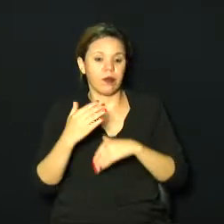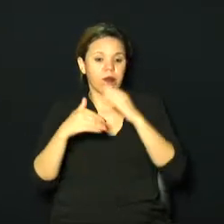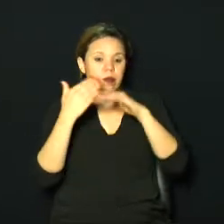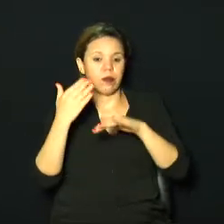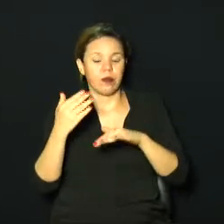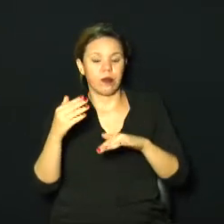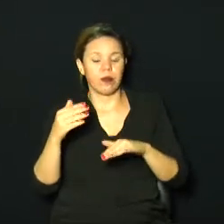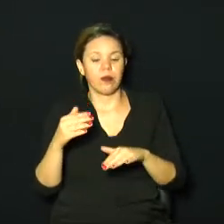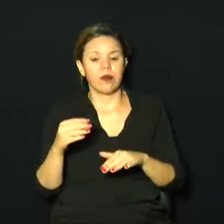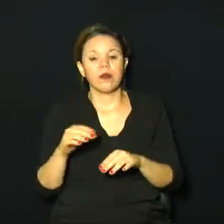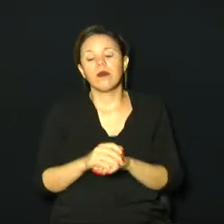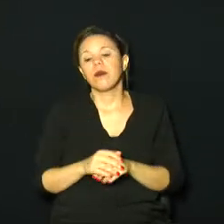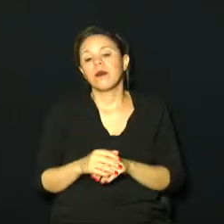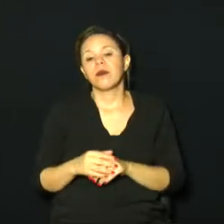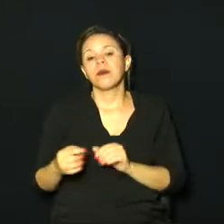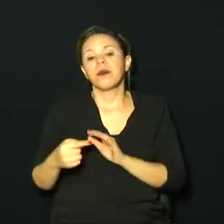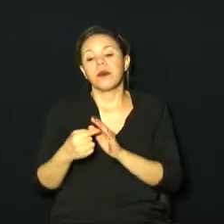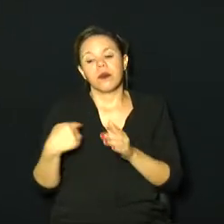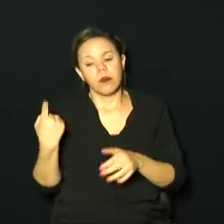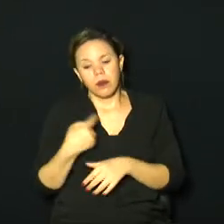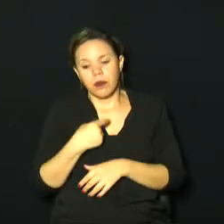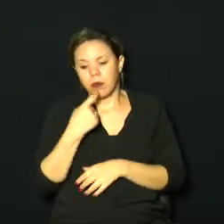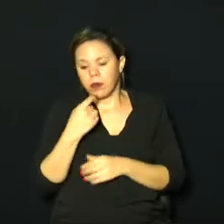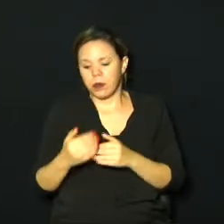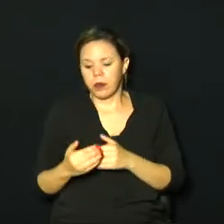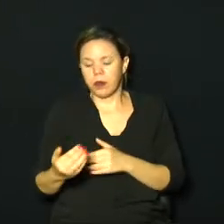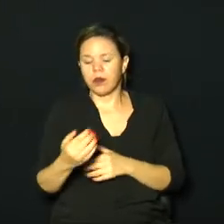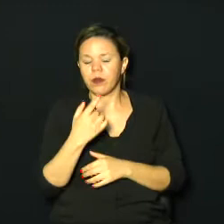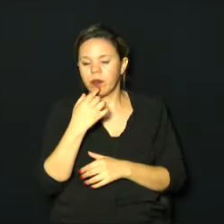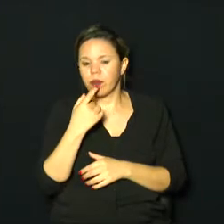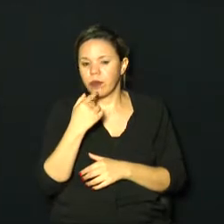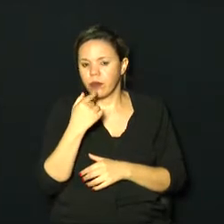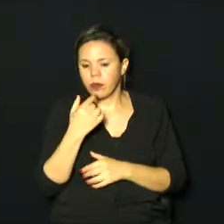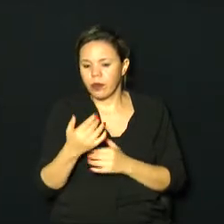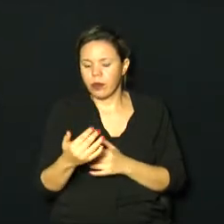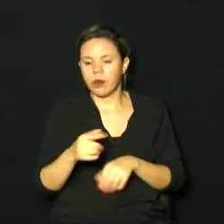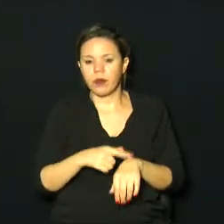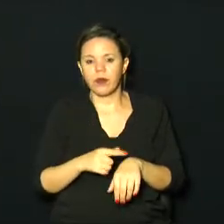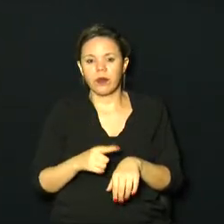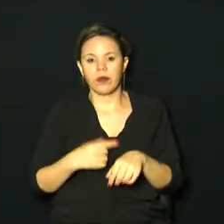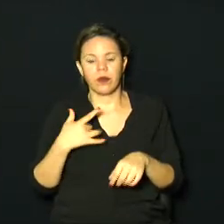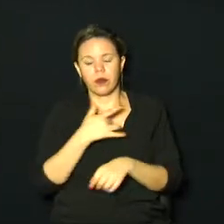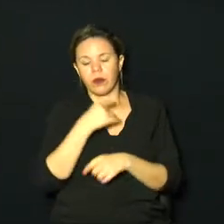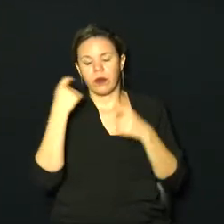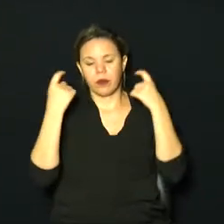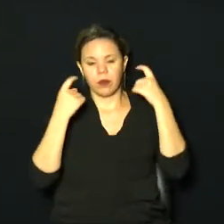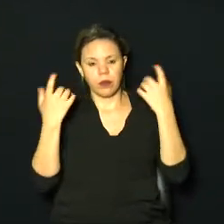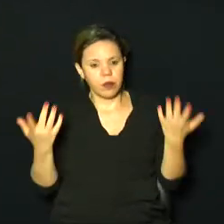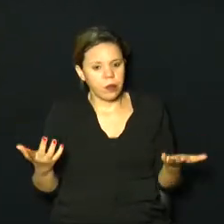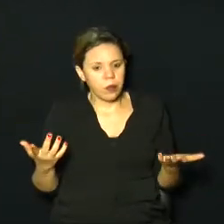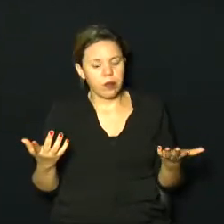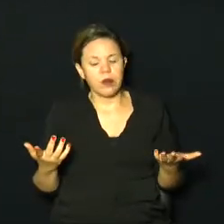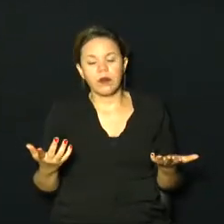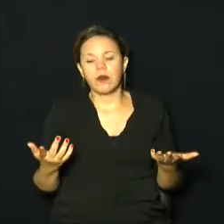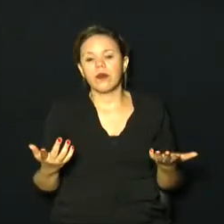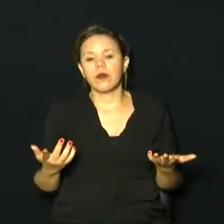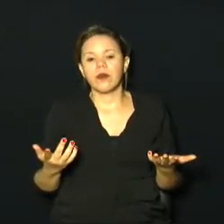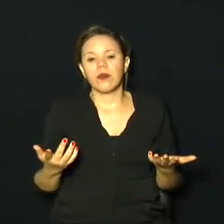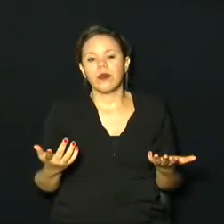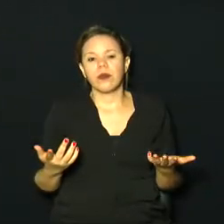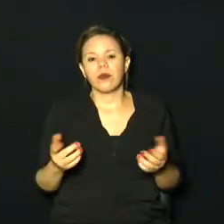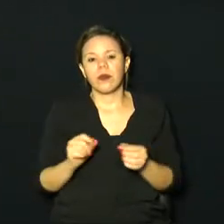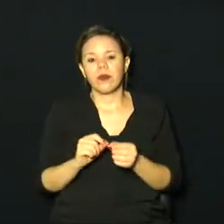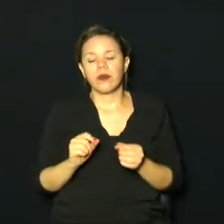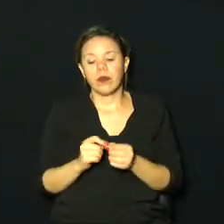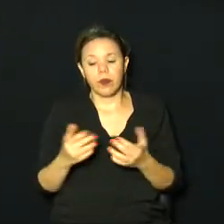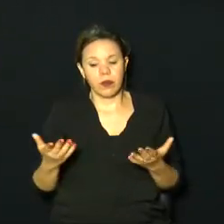São Paulo, aí na faixa vermelha, mas com uma situação de leitos, uma situação de saúde pública muito preocupante, e que a situação fazer uma